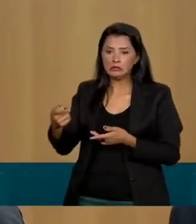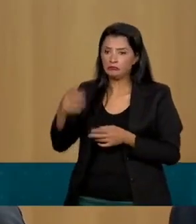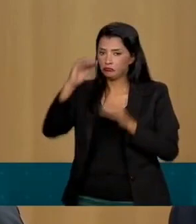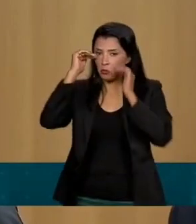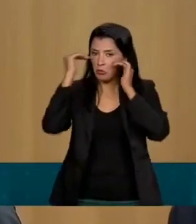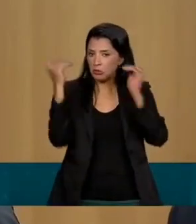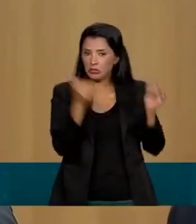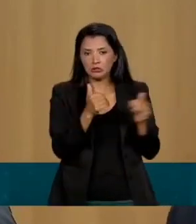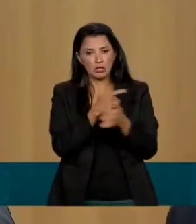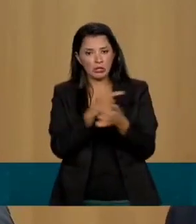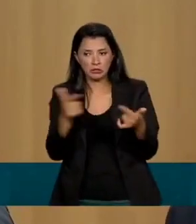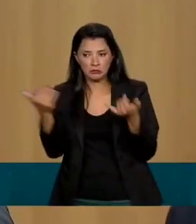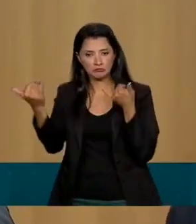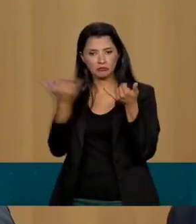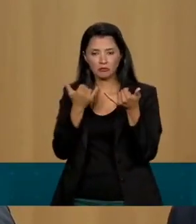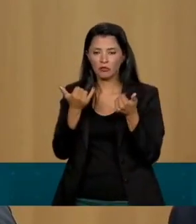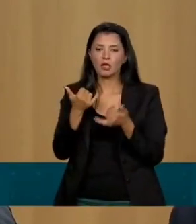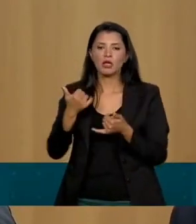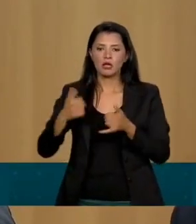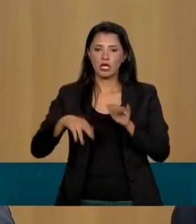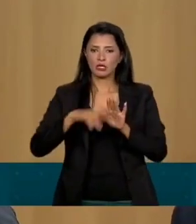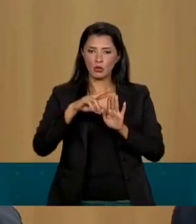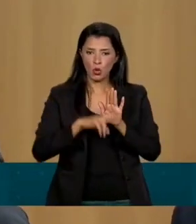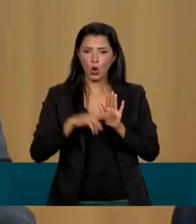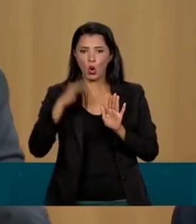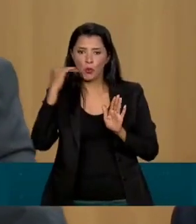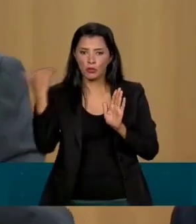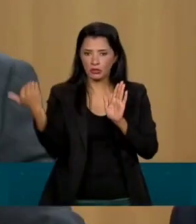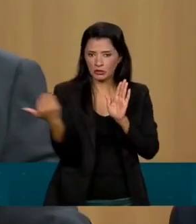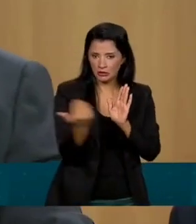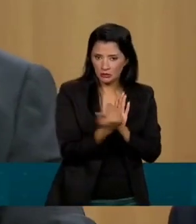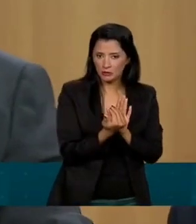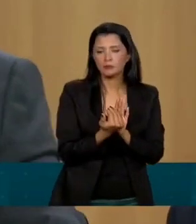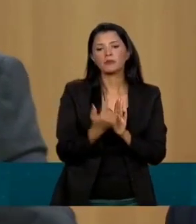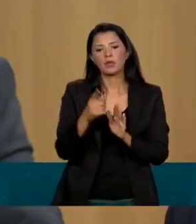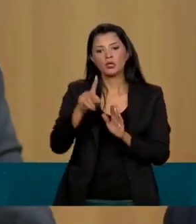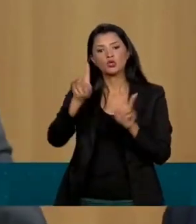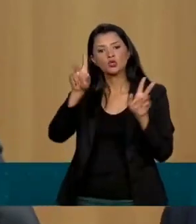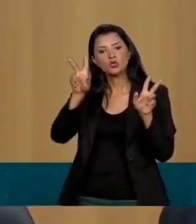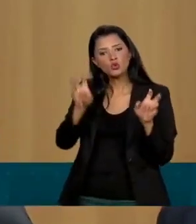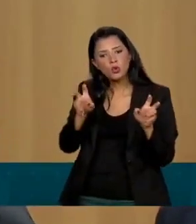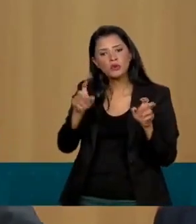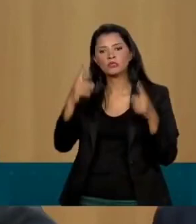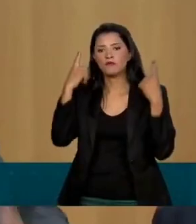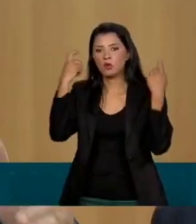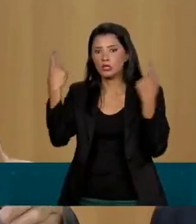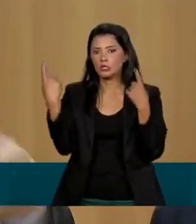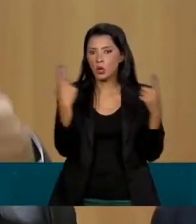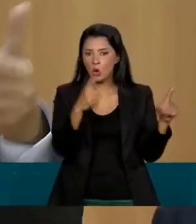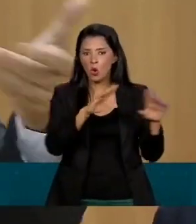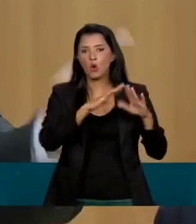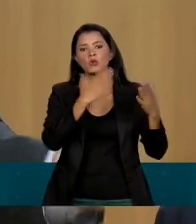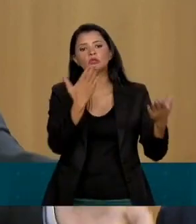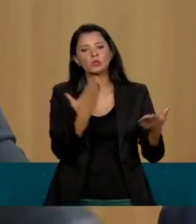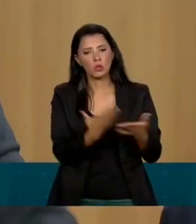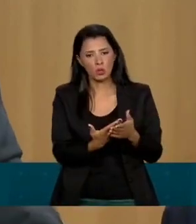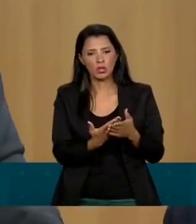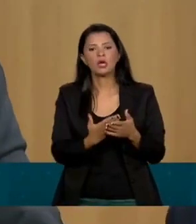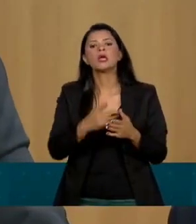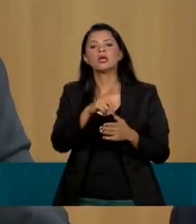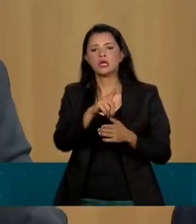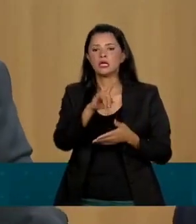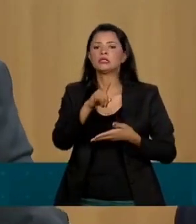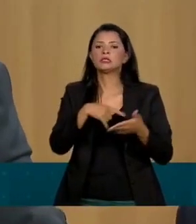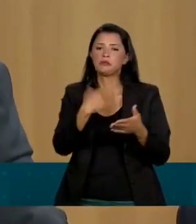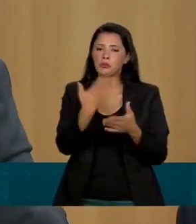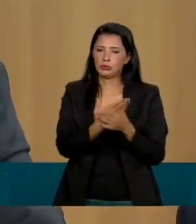cumprimento, o atendimento dessa normatividade editada sobre violência contra escolas, o processo administrativo